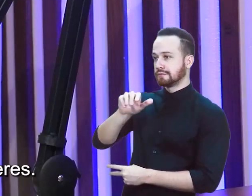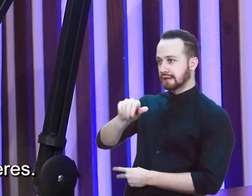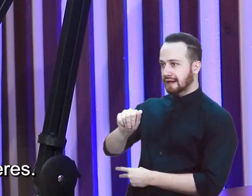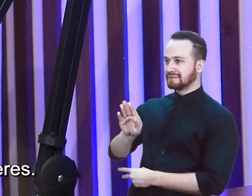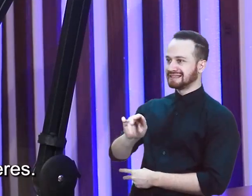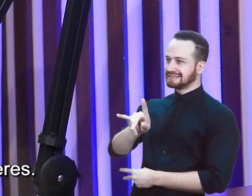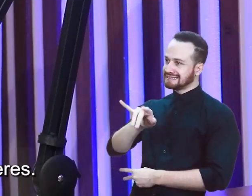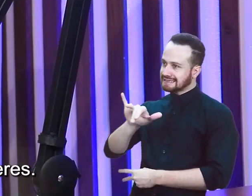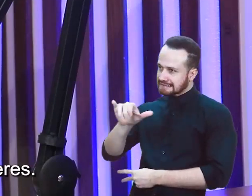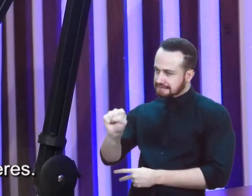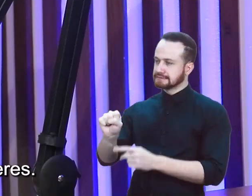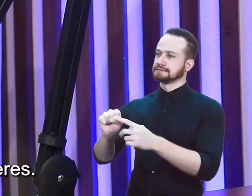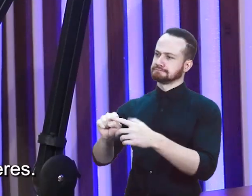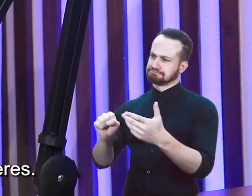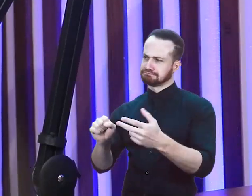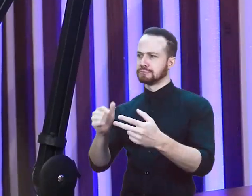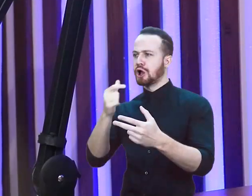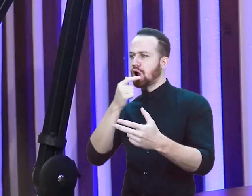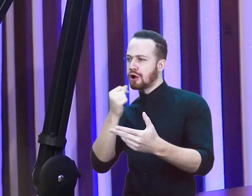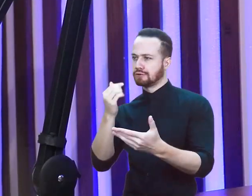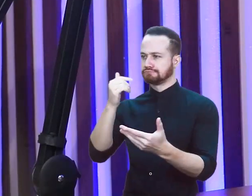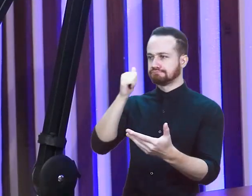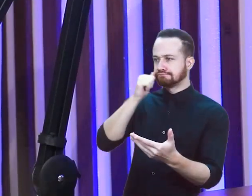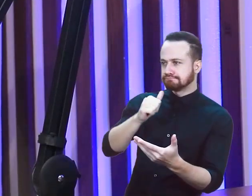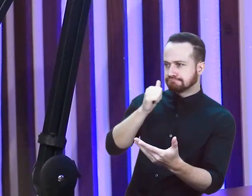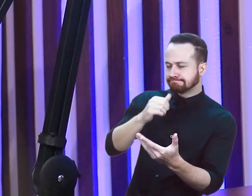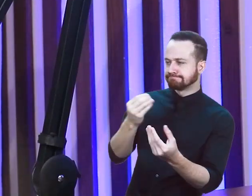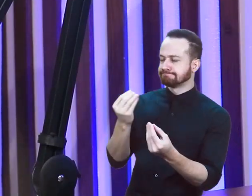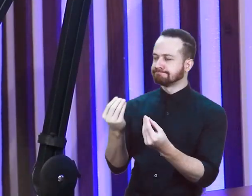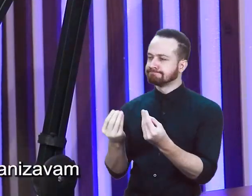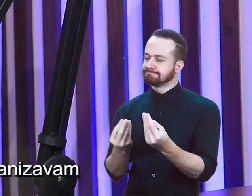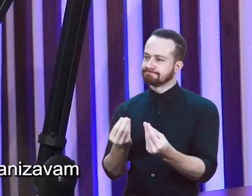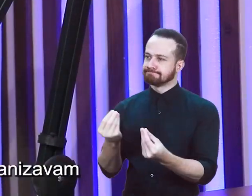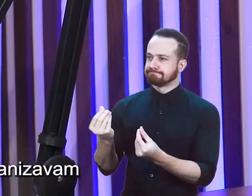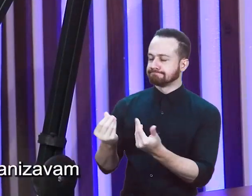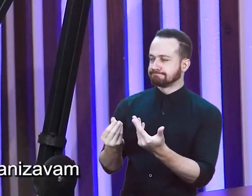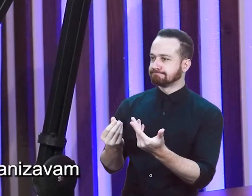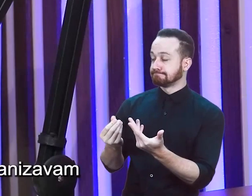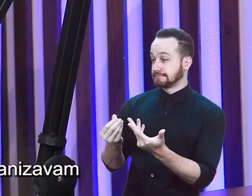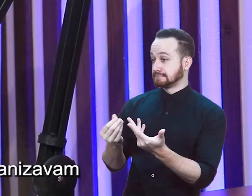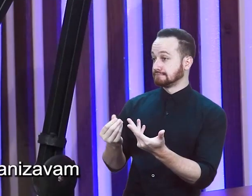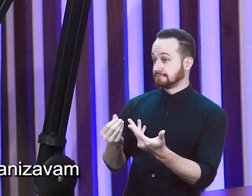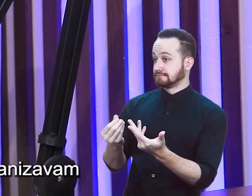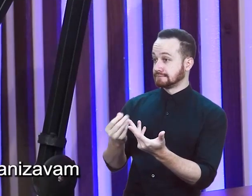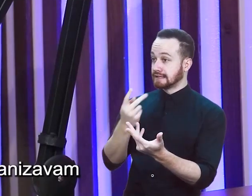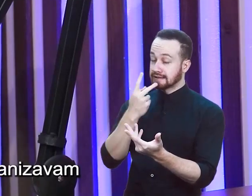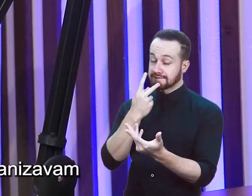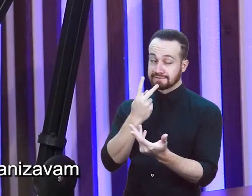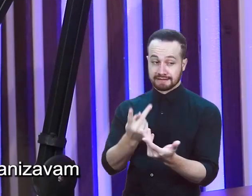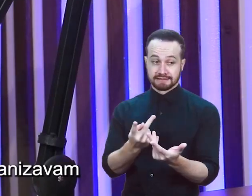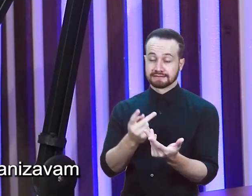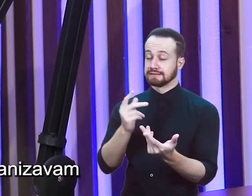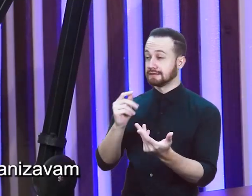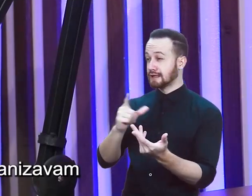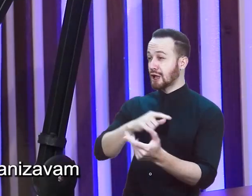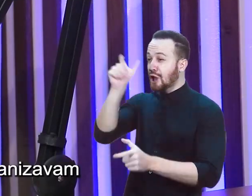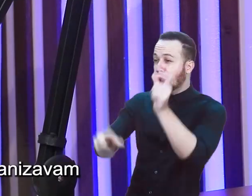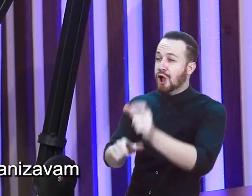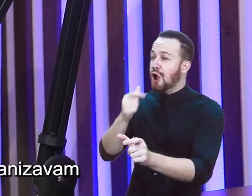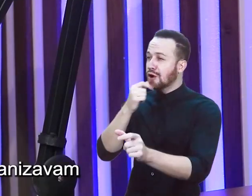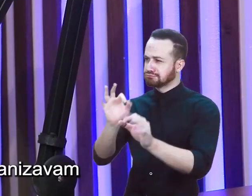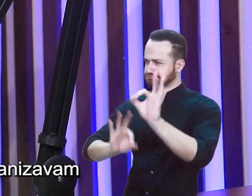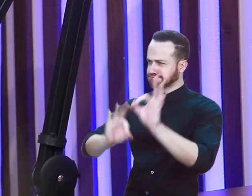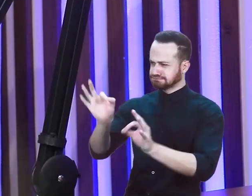os grandes homens, mulheres. E aí essa coisa também, Antônio, é fundamental dizer que esses homens que